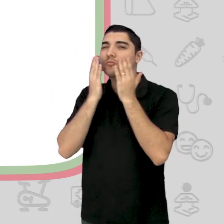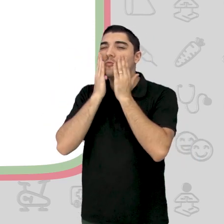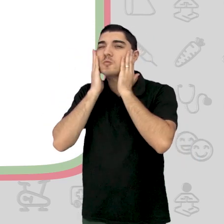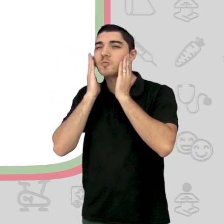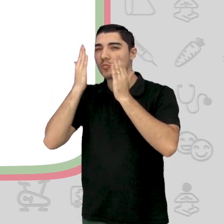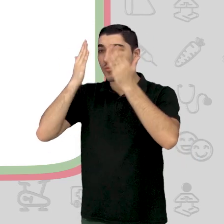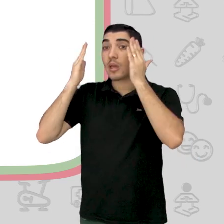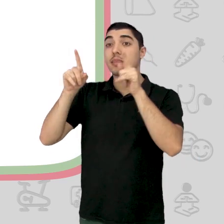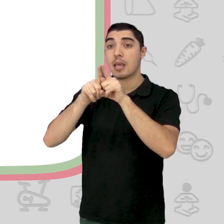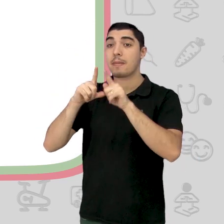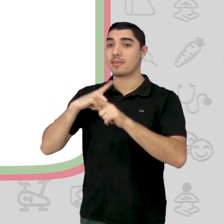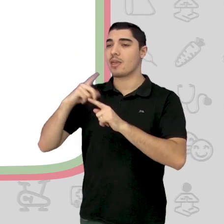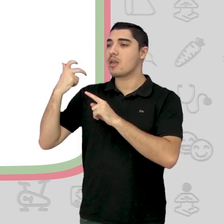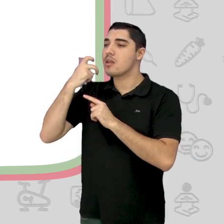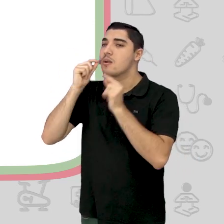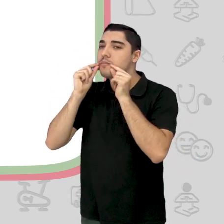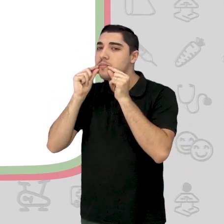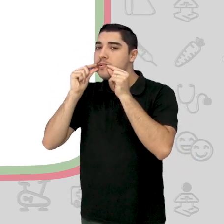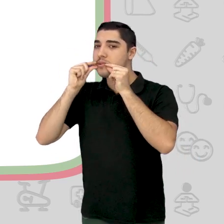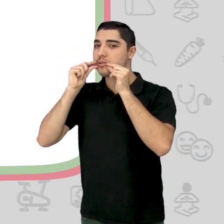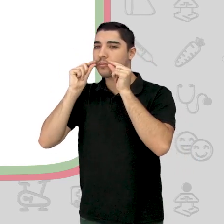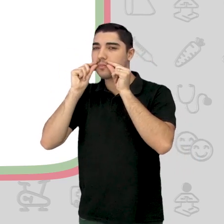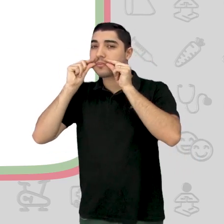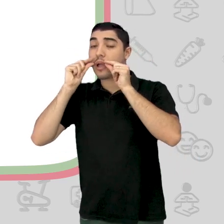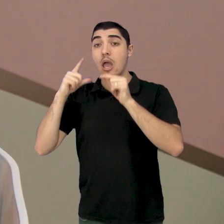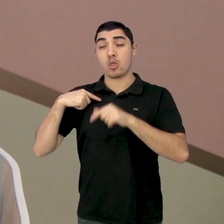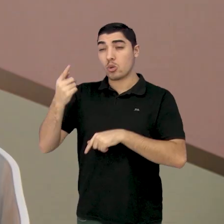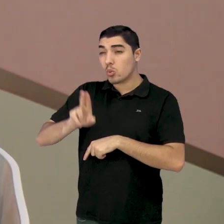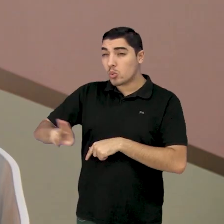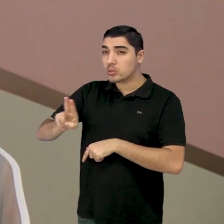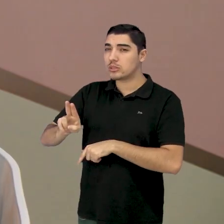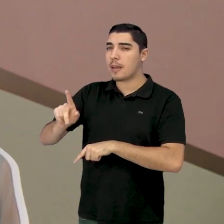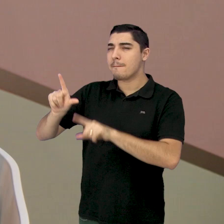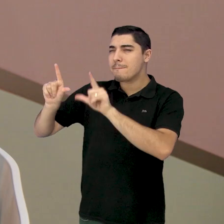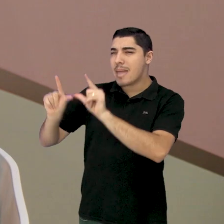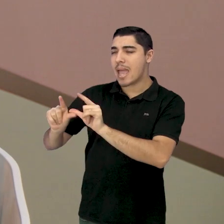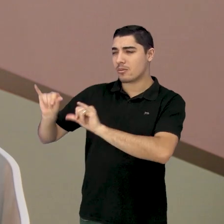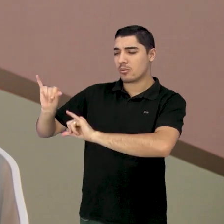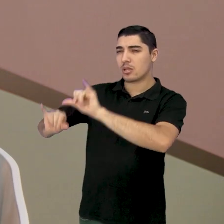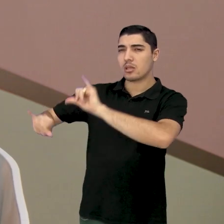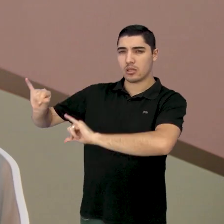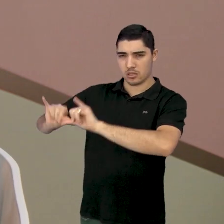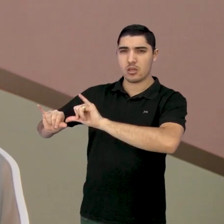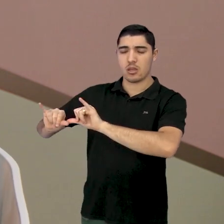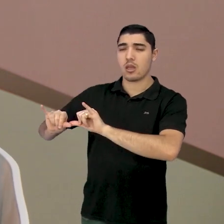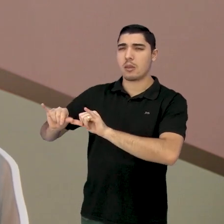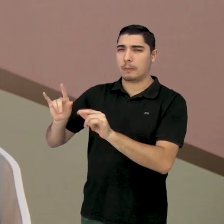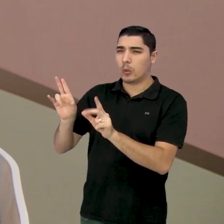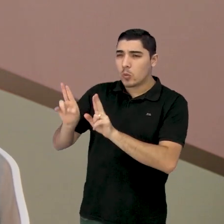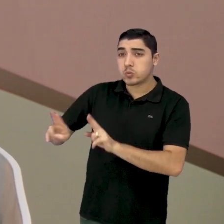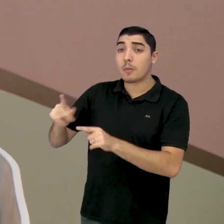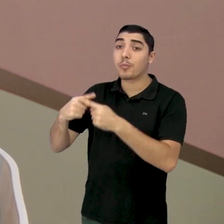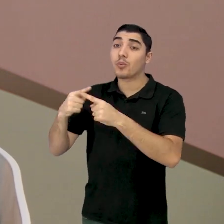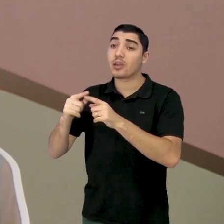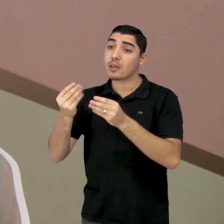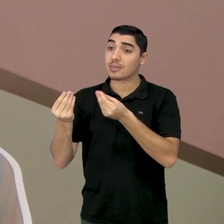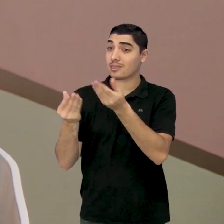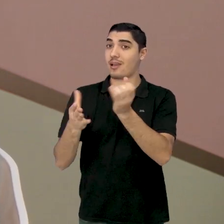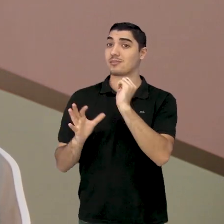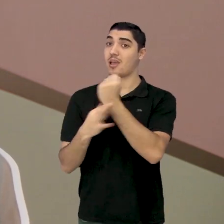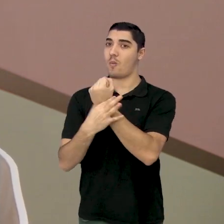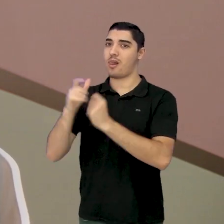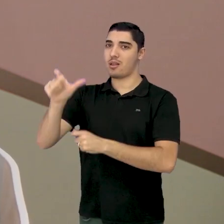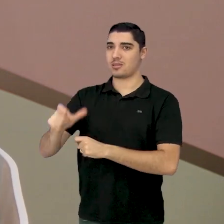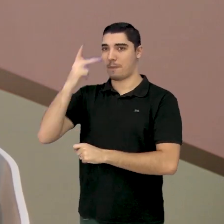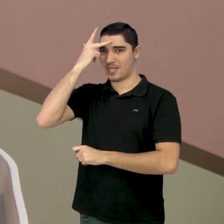os preenchedores, lembrando que a gente tenta usar o mínimo de produto de ácido hialurônico, priorizando sempre a segurança do